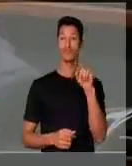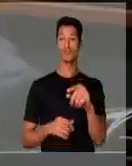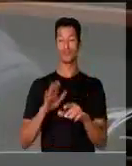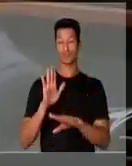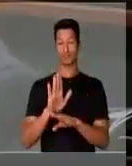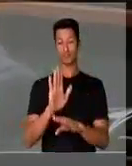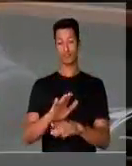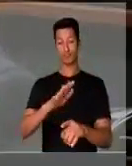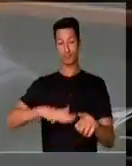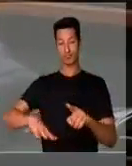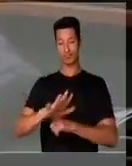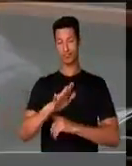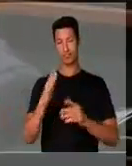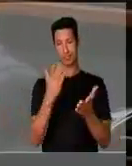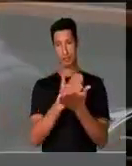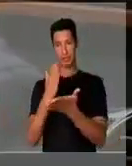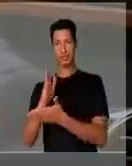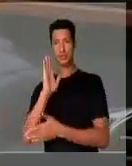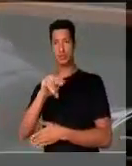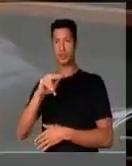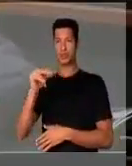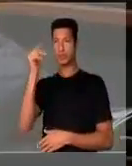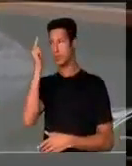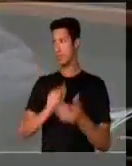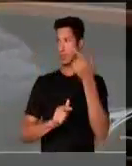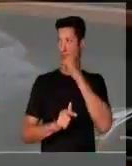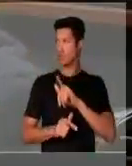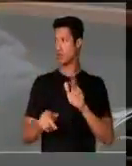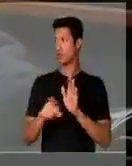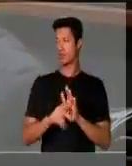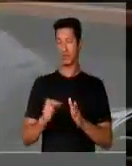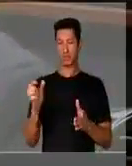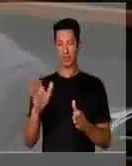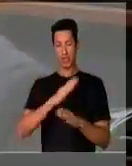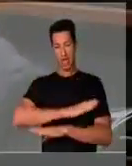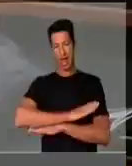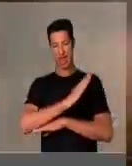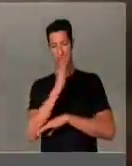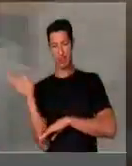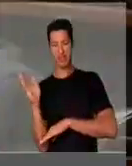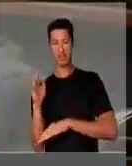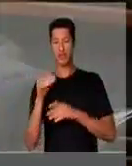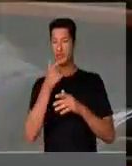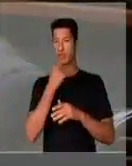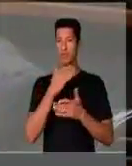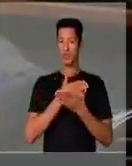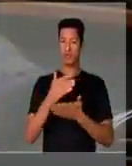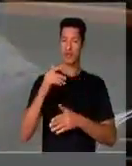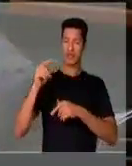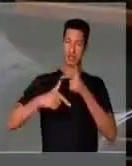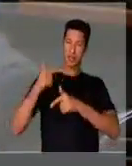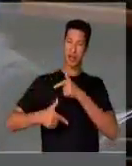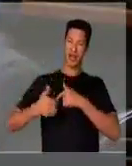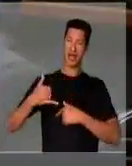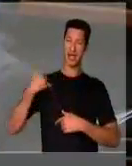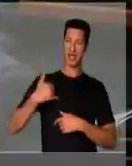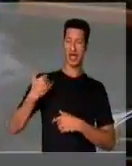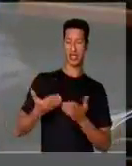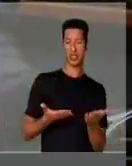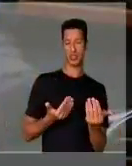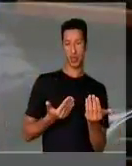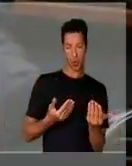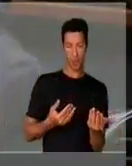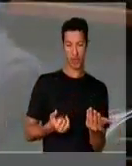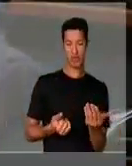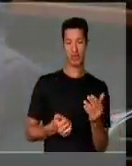as contribuições são intermitentes e eles jamais alcançarão a integralidade. E um homem que começa cedo, aos 16,